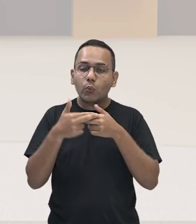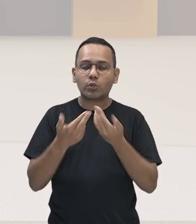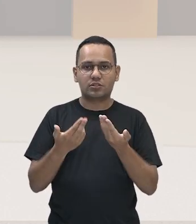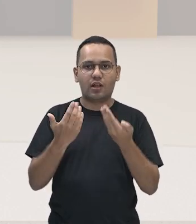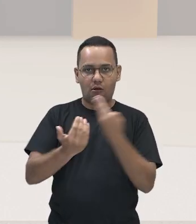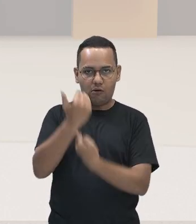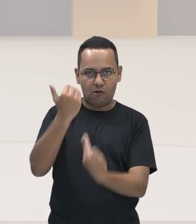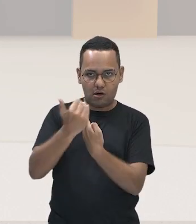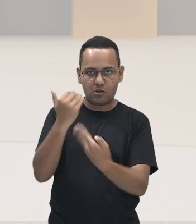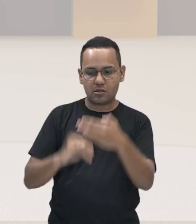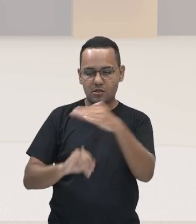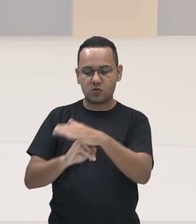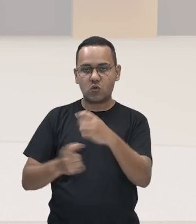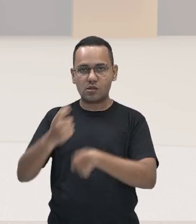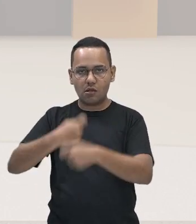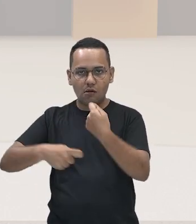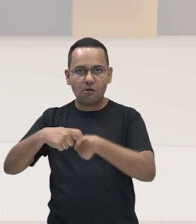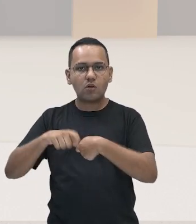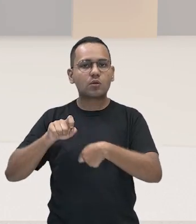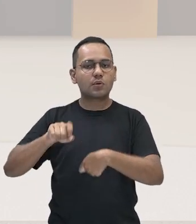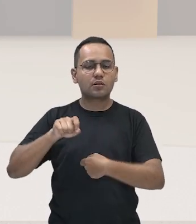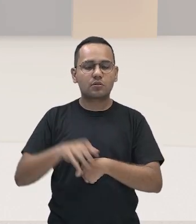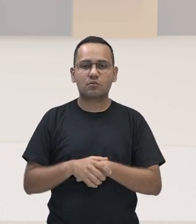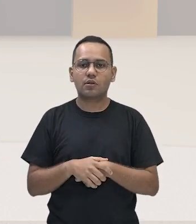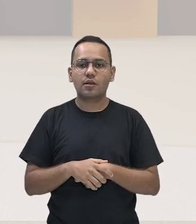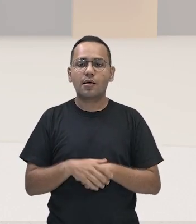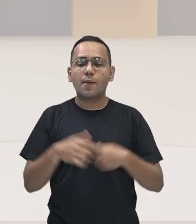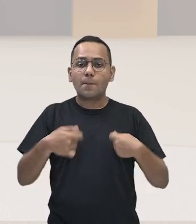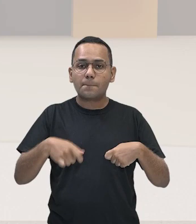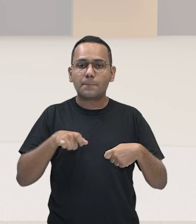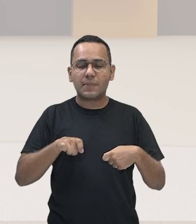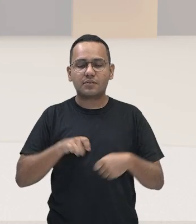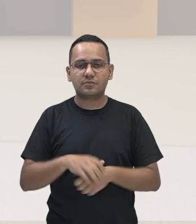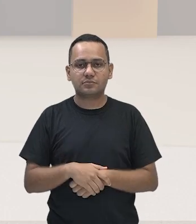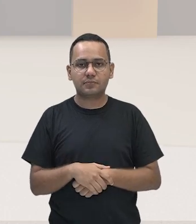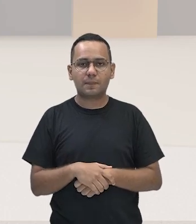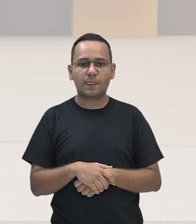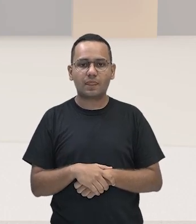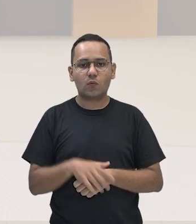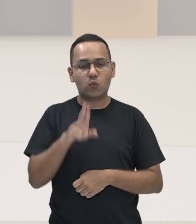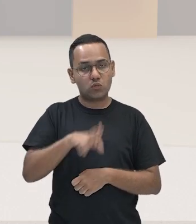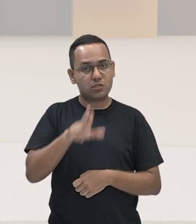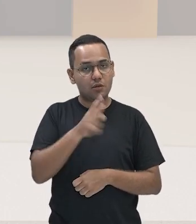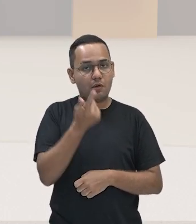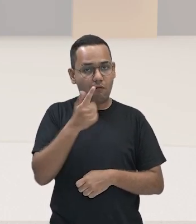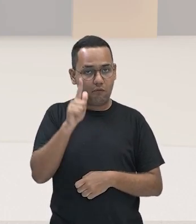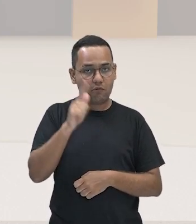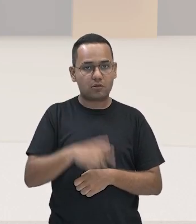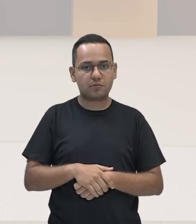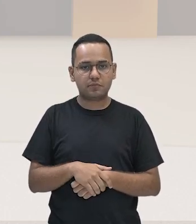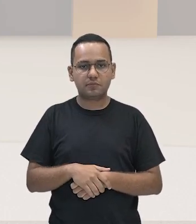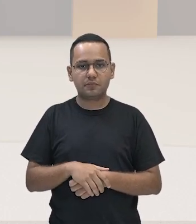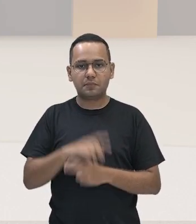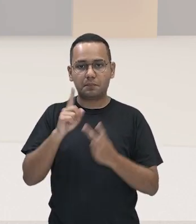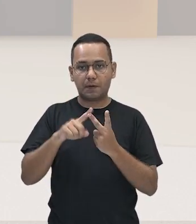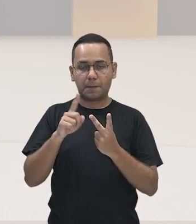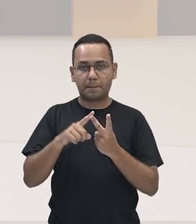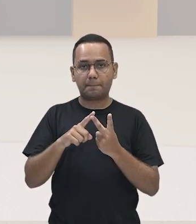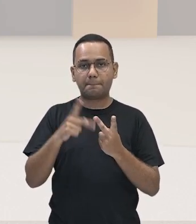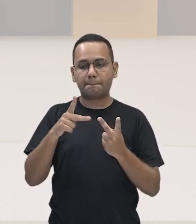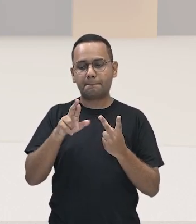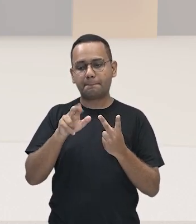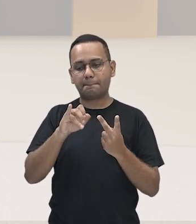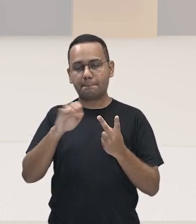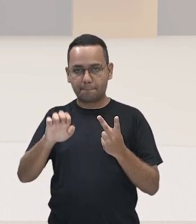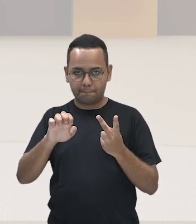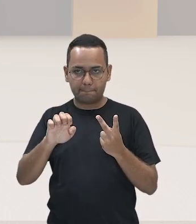as primeiras parcelas é no valor mais alto do que eu posso pagar. Enquanto na tabela Price pode ficar ali parcelas fixas de